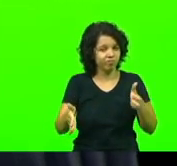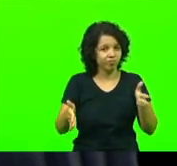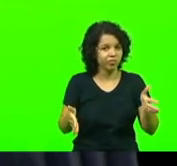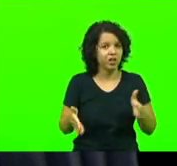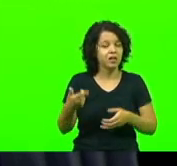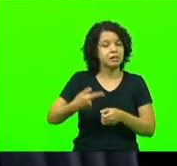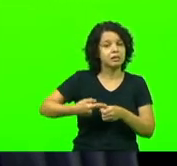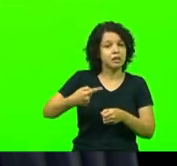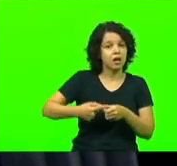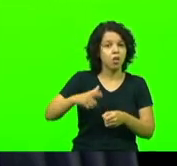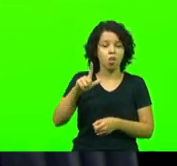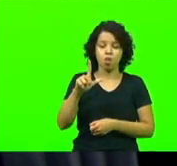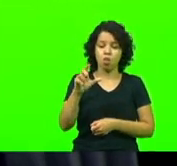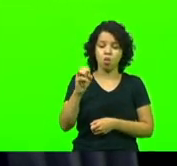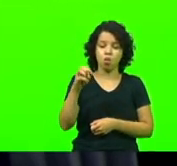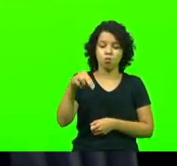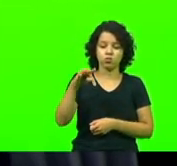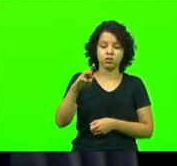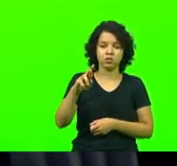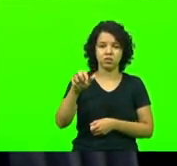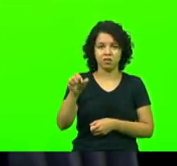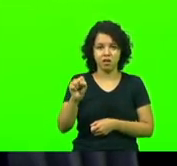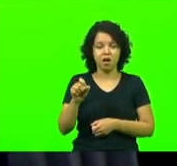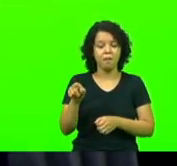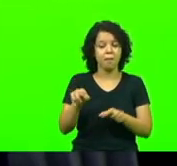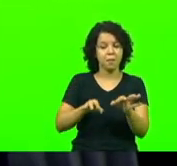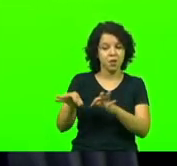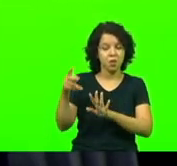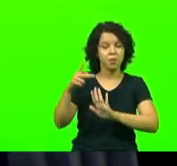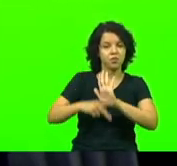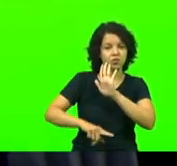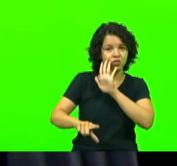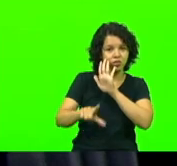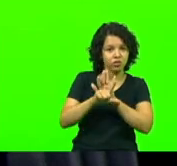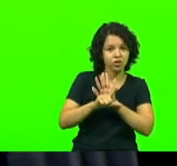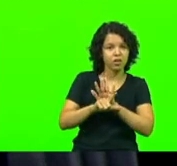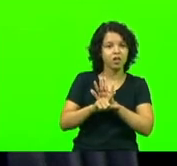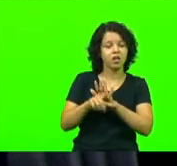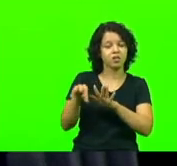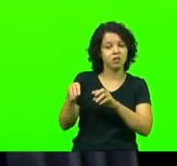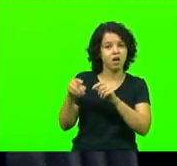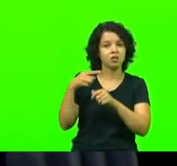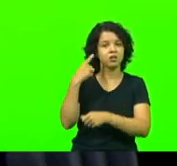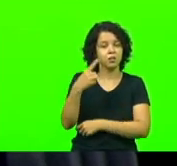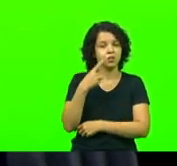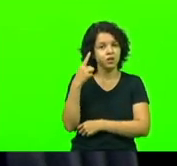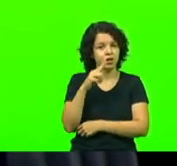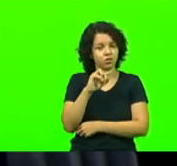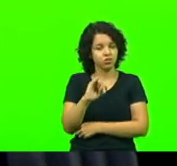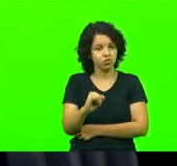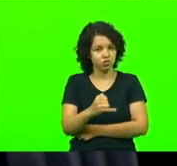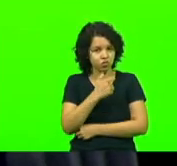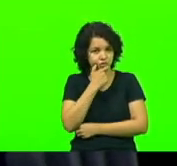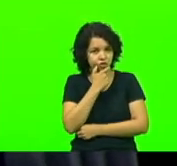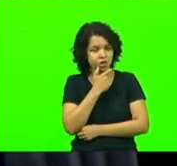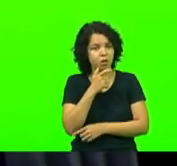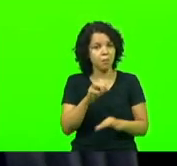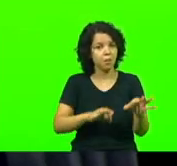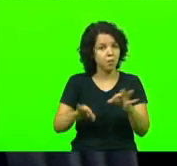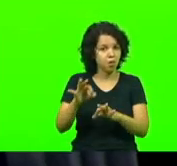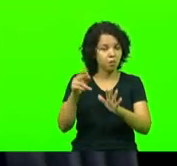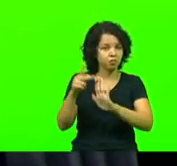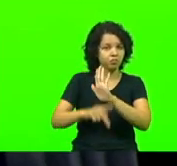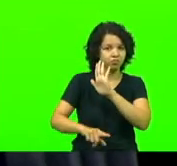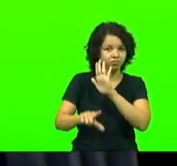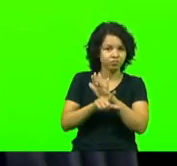Lontras fez um projeto de lei, lá da terra do deputado Gerri, fez um projeto de lei, foi aprovado